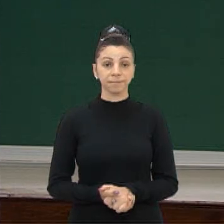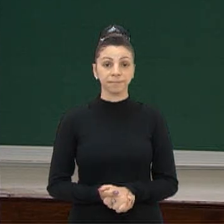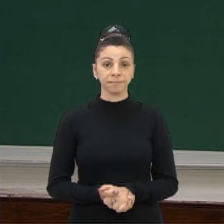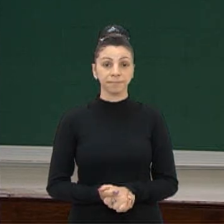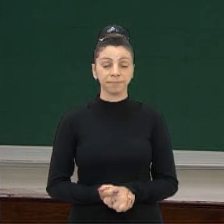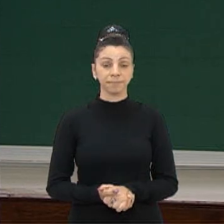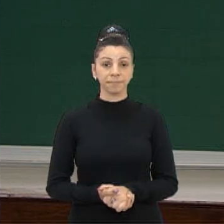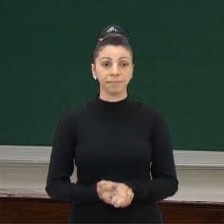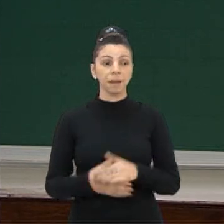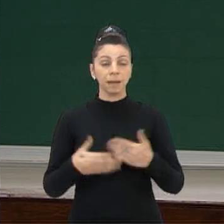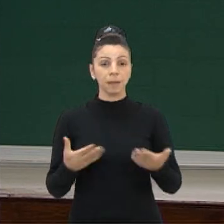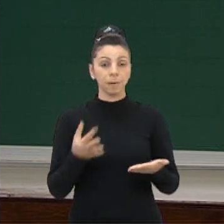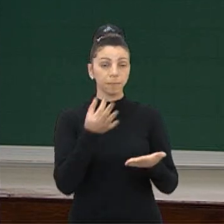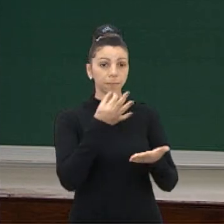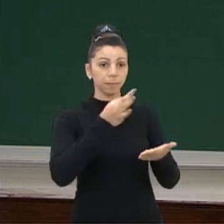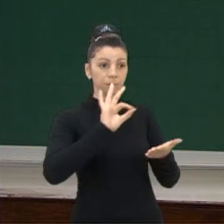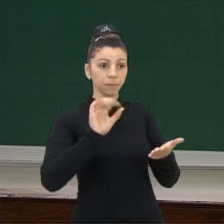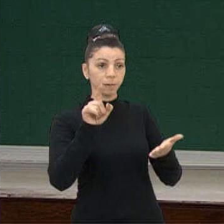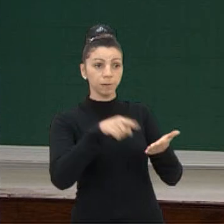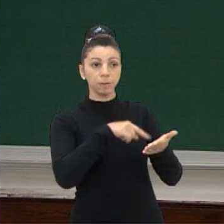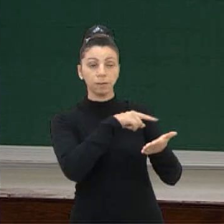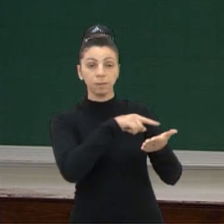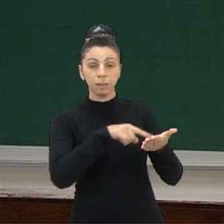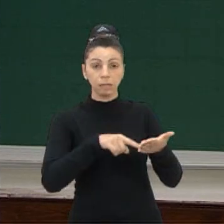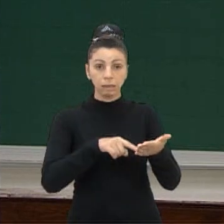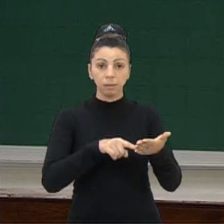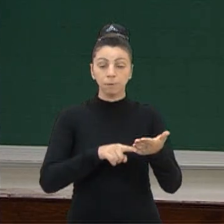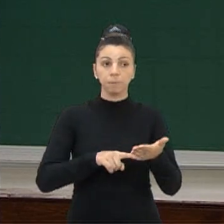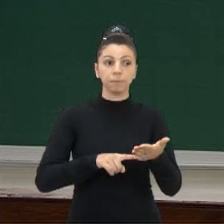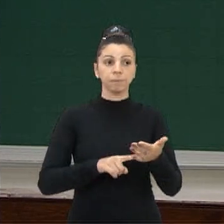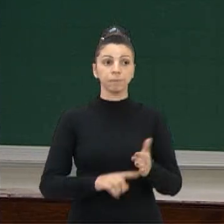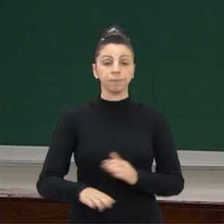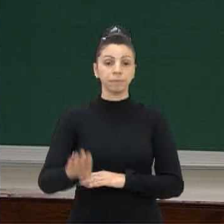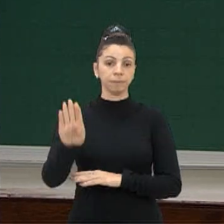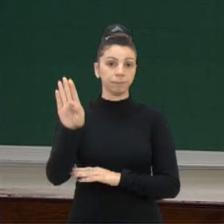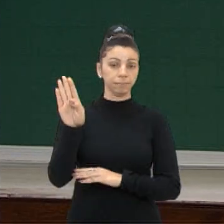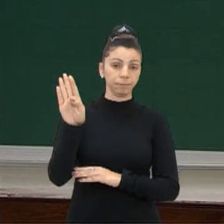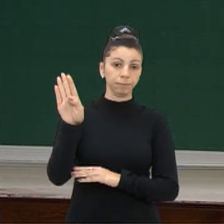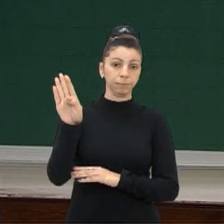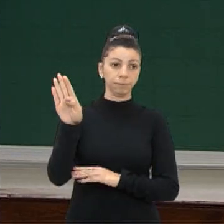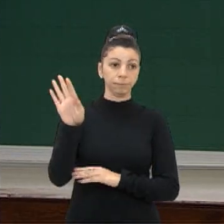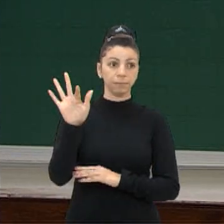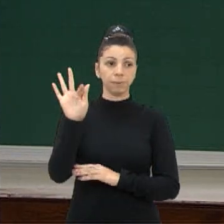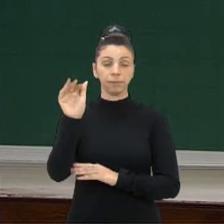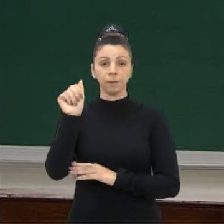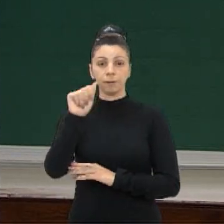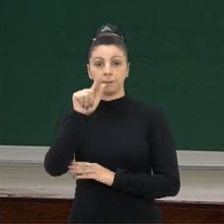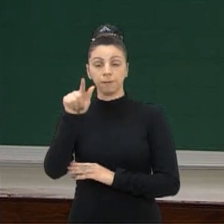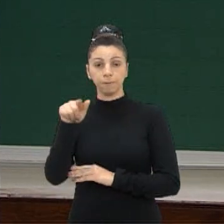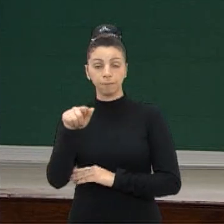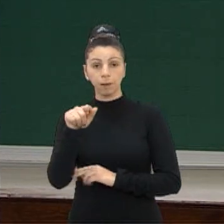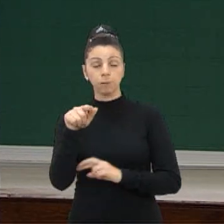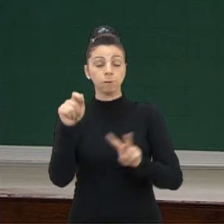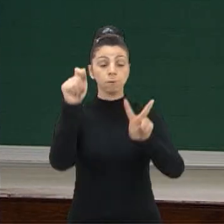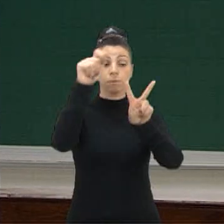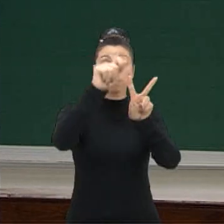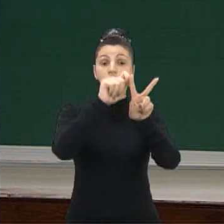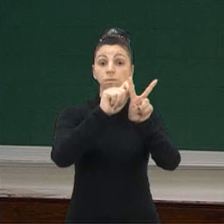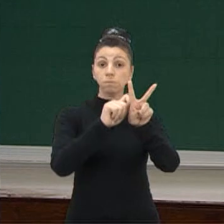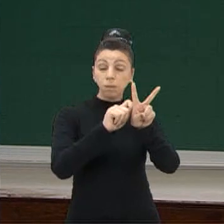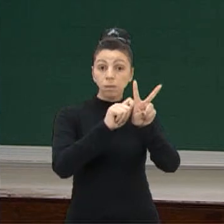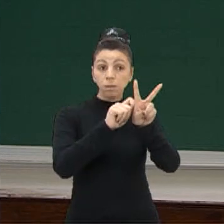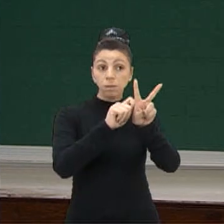Então, olha lá, pessoal, acertou quem marcou um X na alternativa da letra B. Né? Faz 2 meses, tararararará, porque a gente